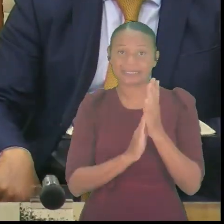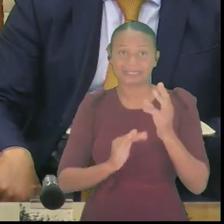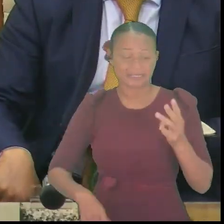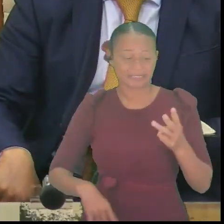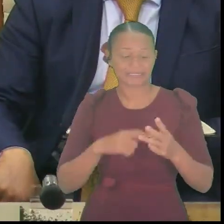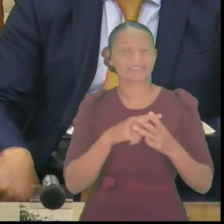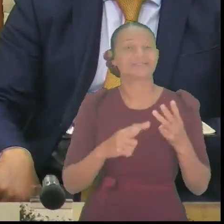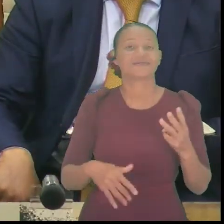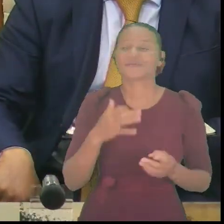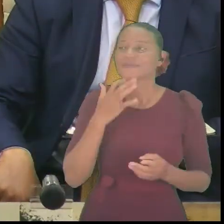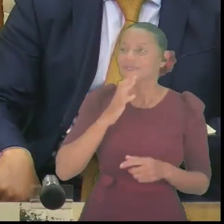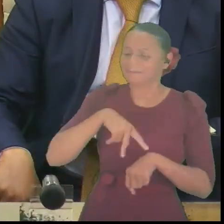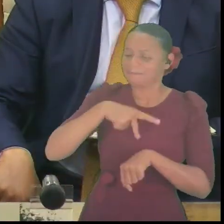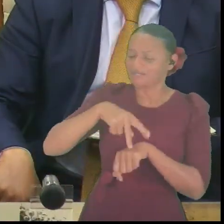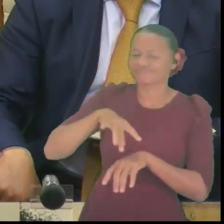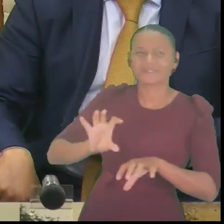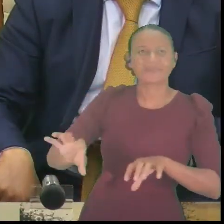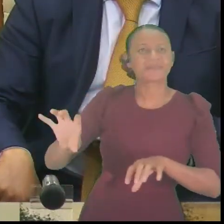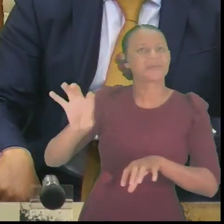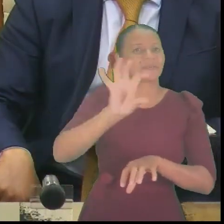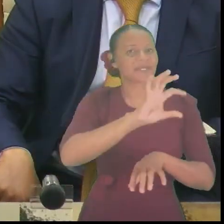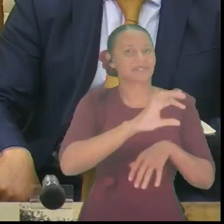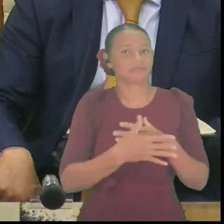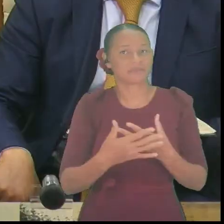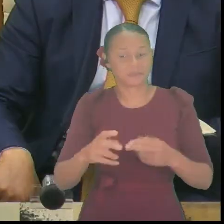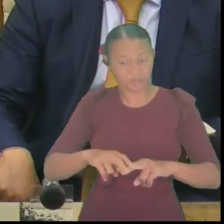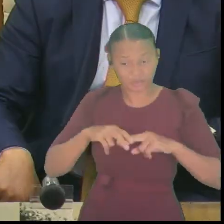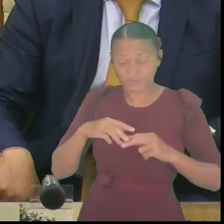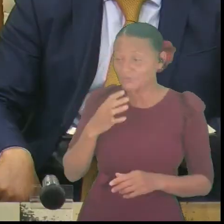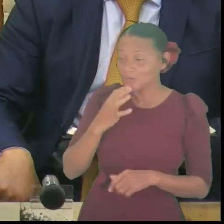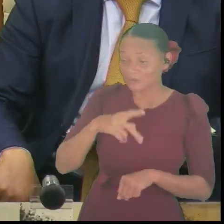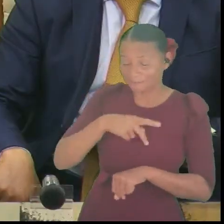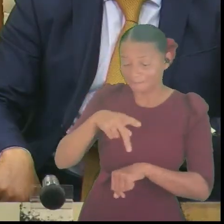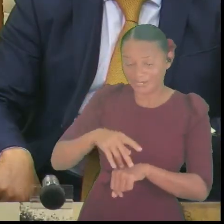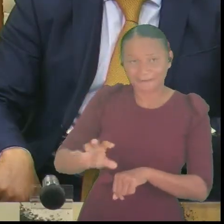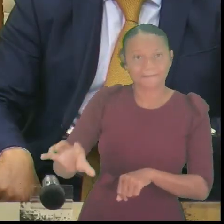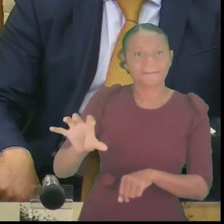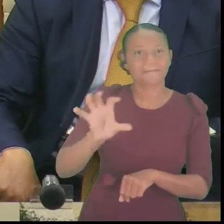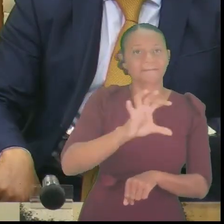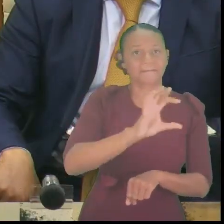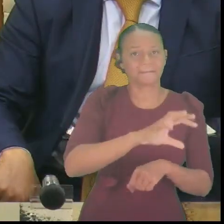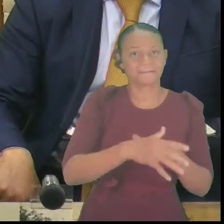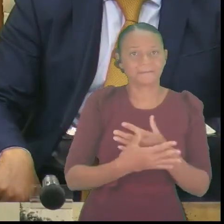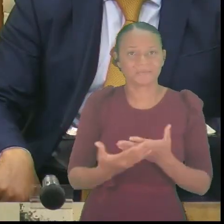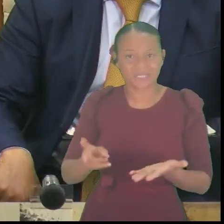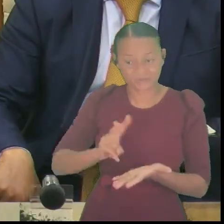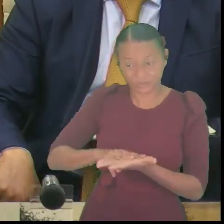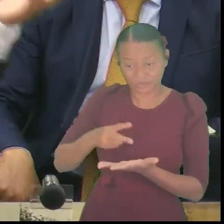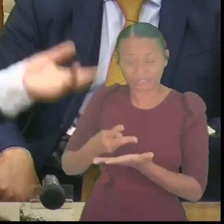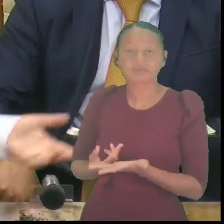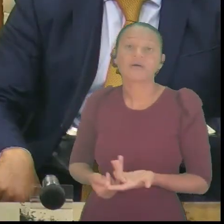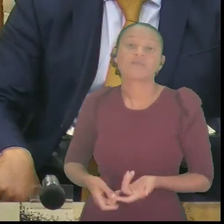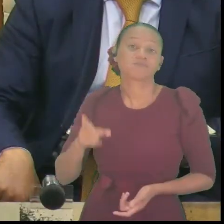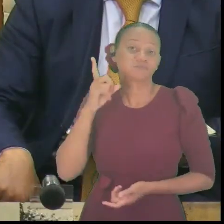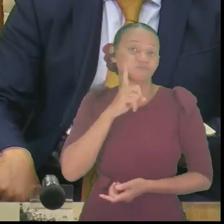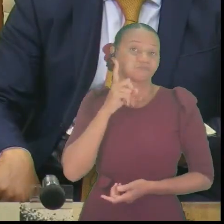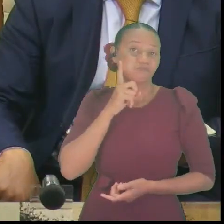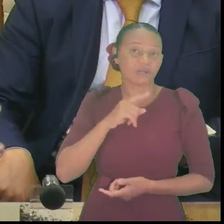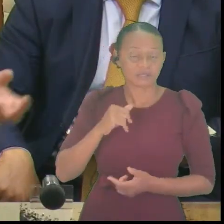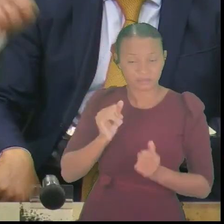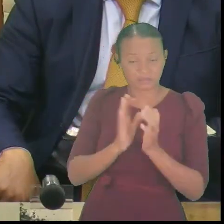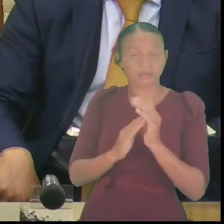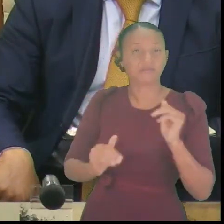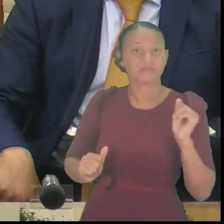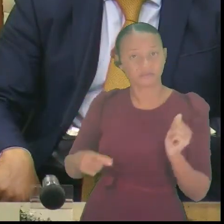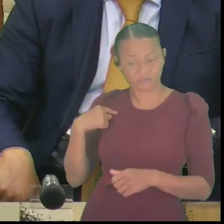conheço muitos países ao redor do mundo. E por causa de conhecer muitos países, sou intérprete de americanos e espanhóis na nossa igreja.